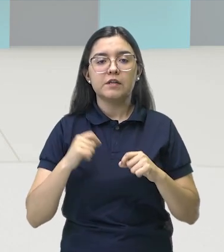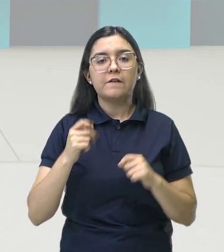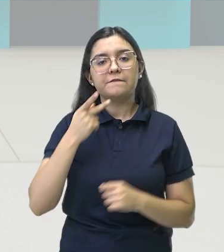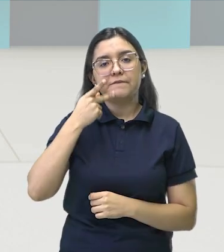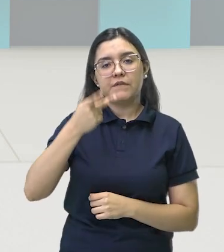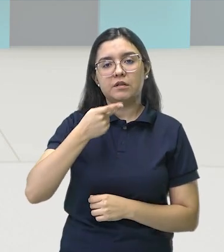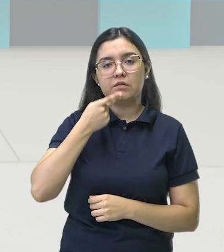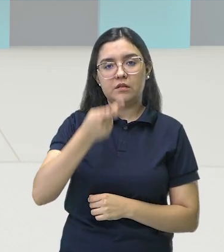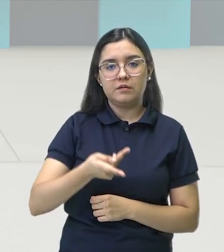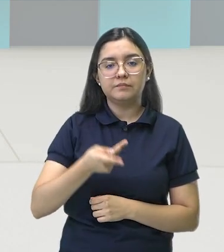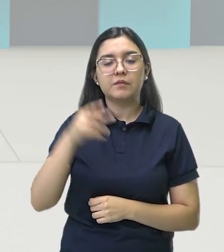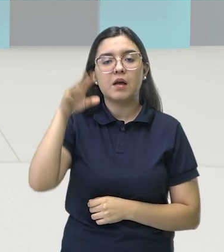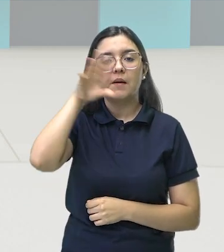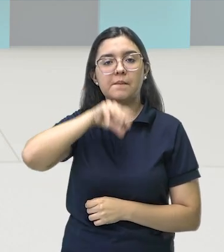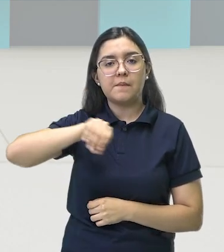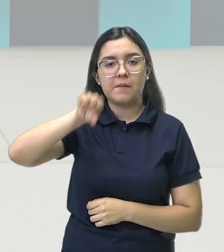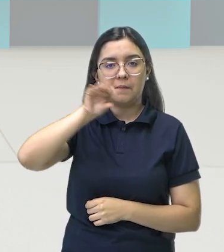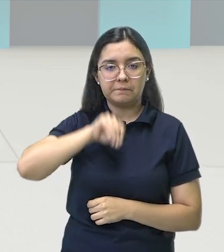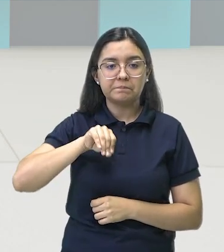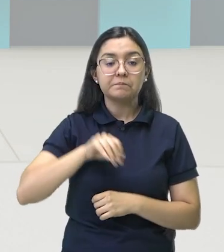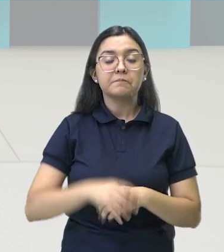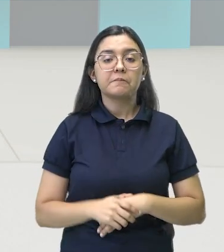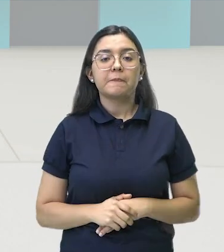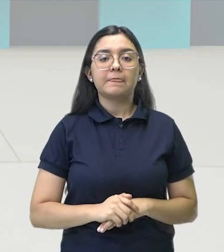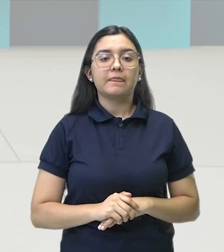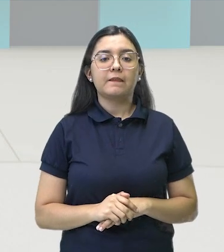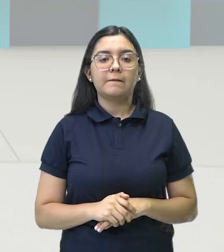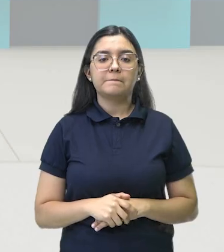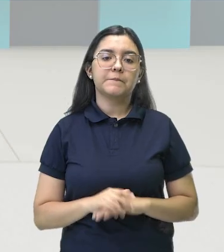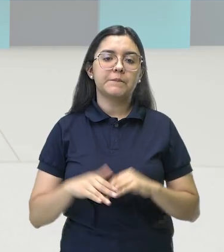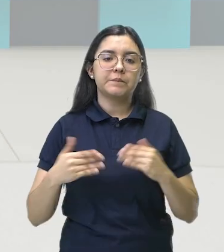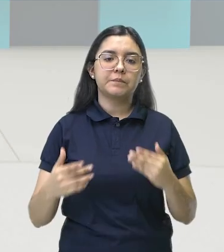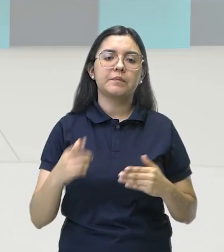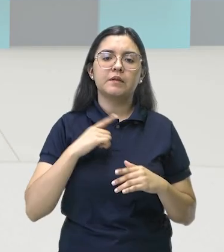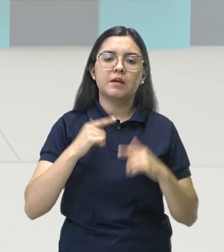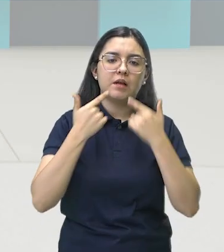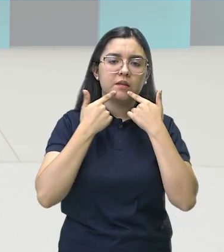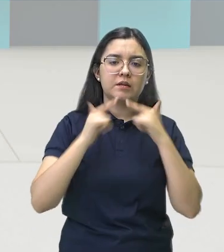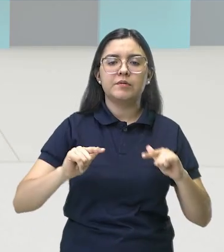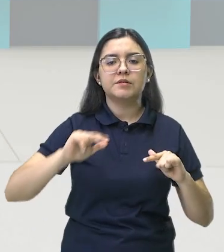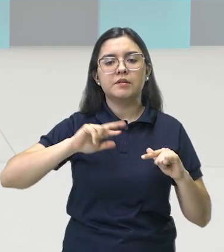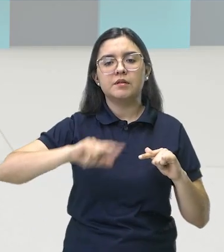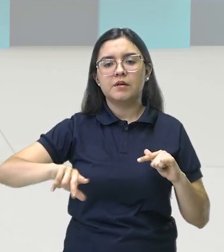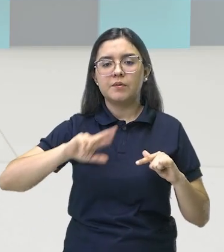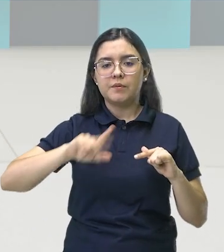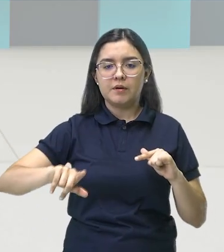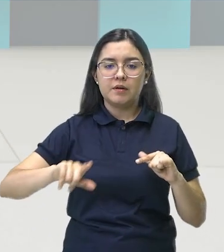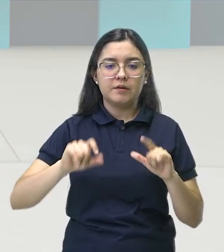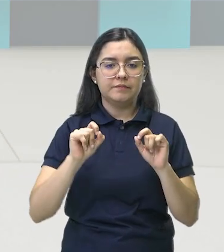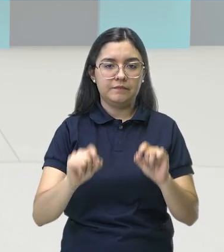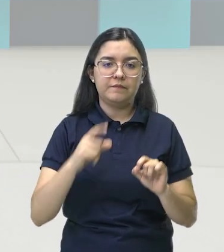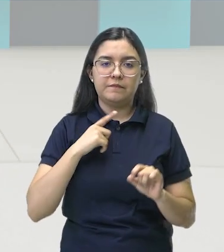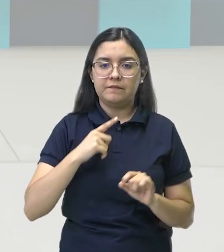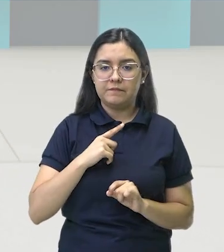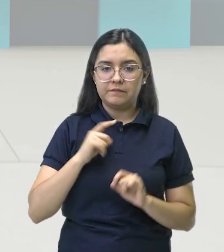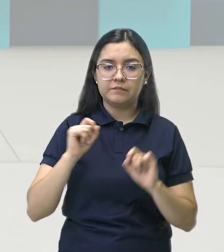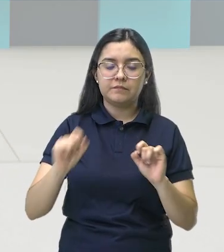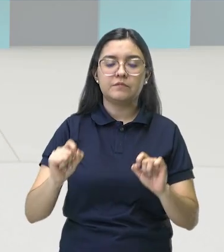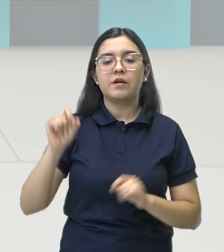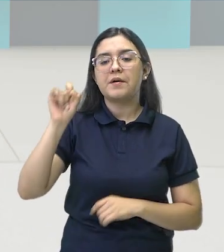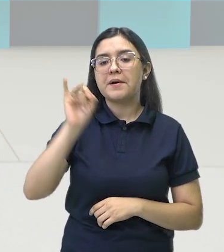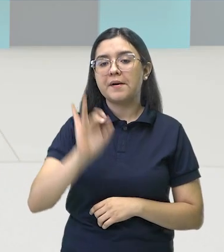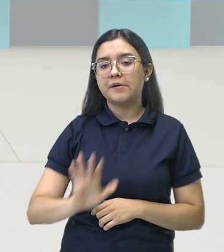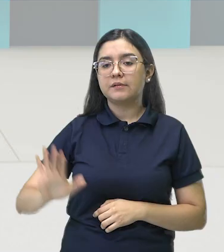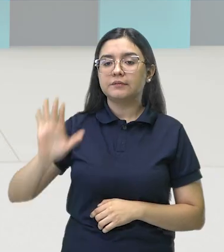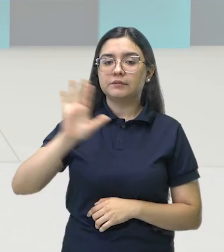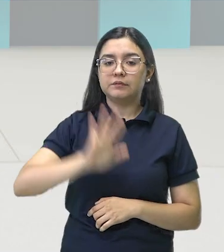verbalizar, verbal. Enquanto a linguagem não verbal, ela vai ser relacionada à imagem,